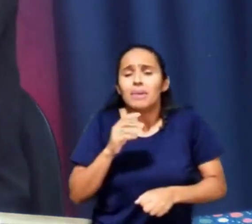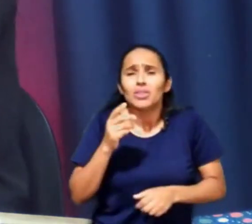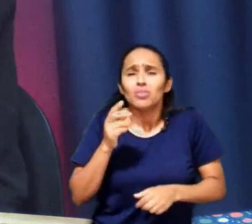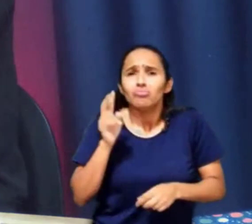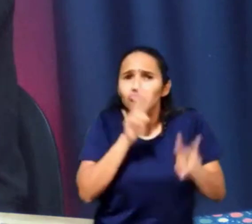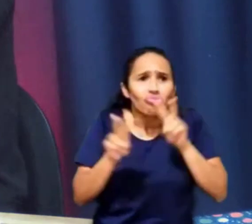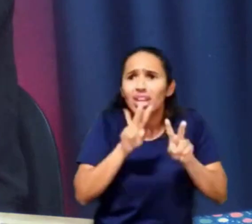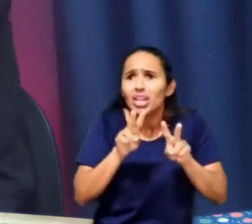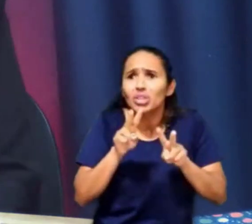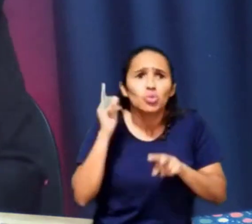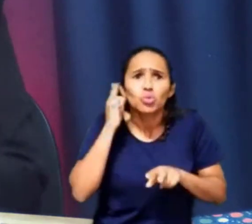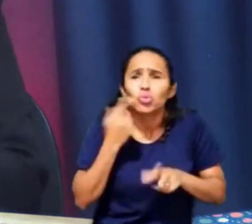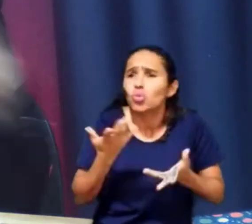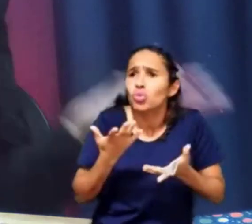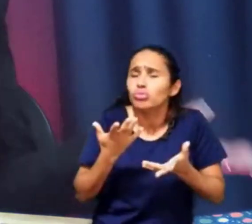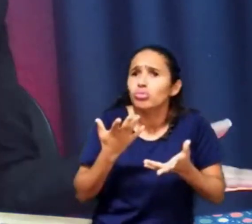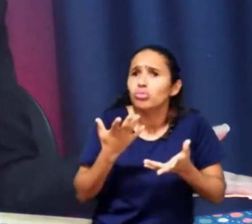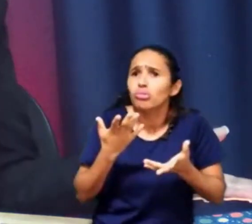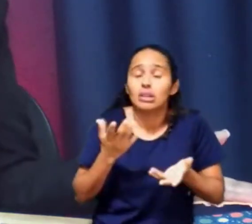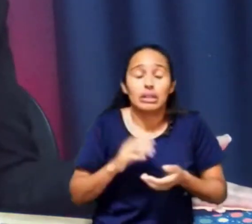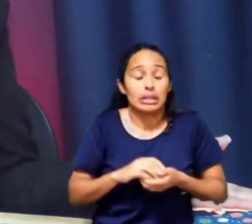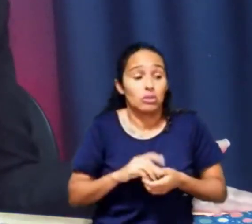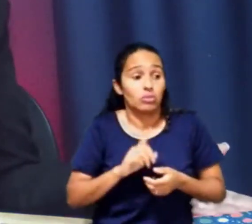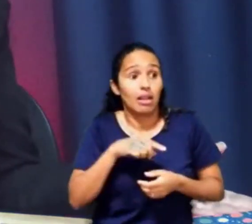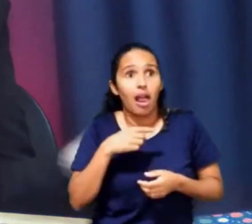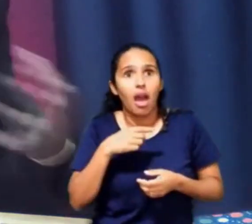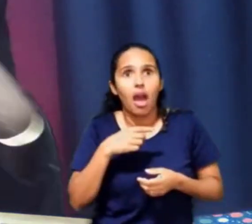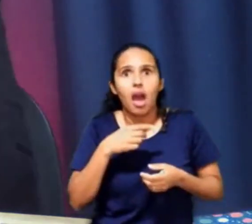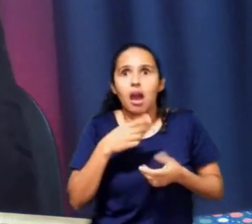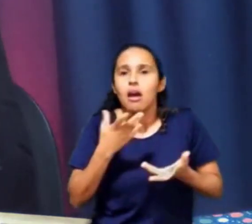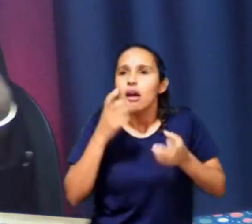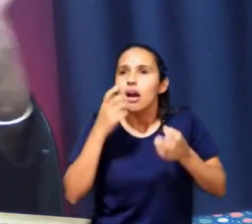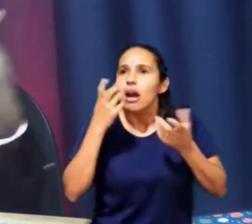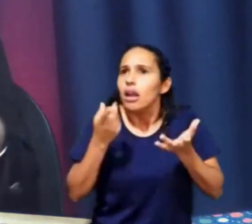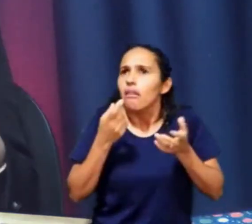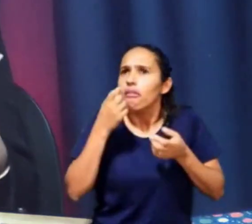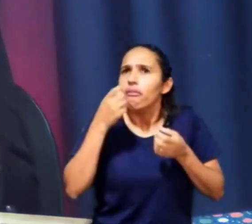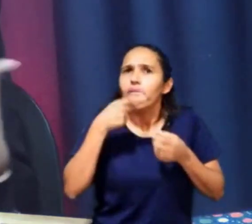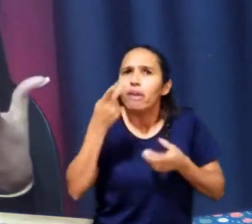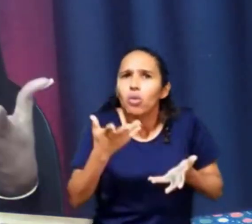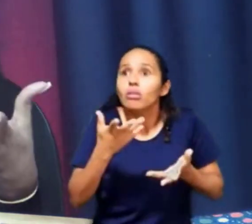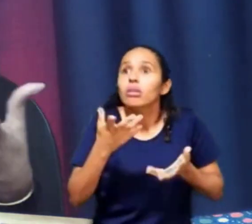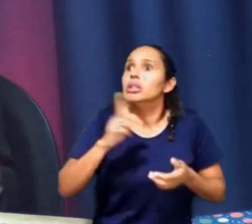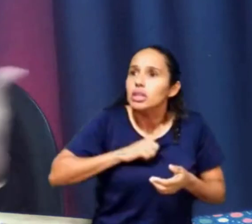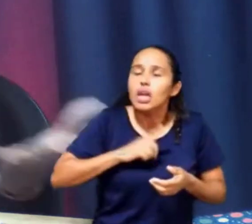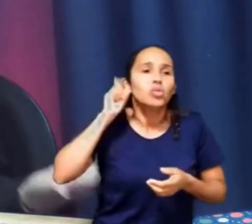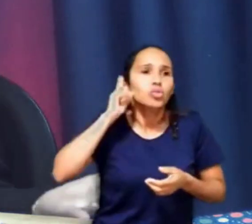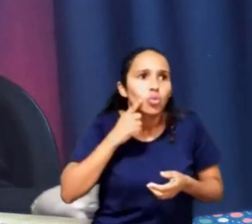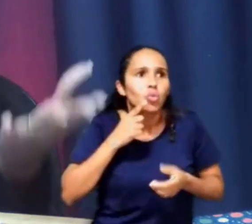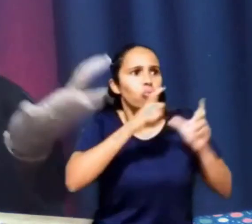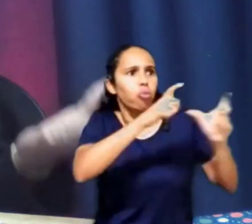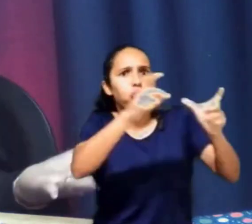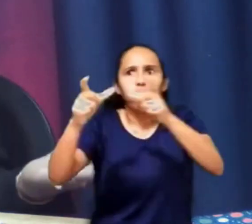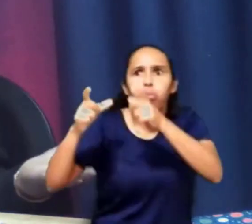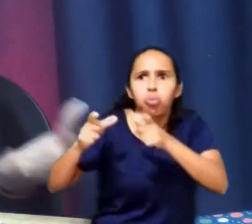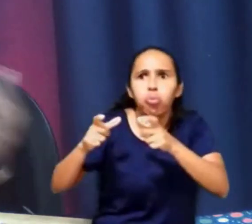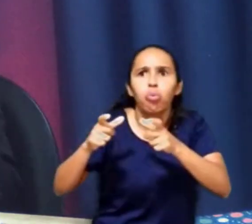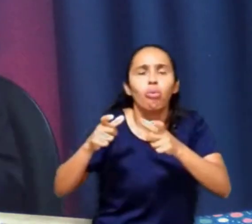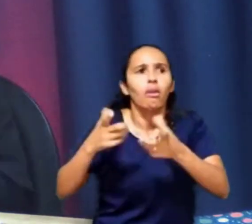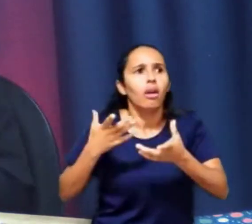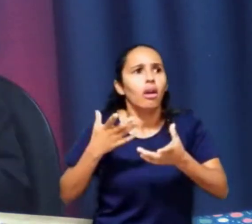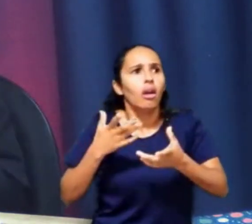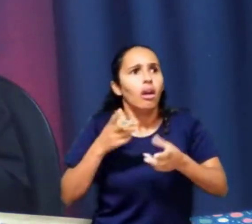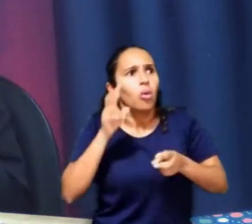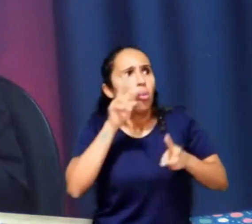dia seguinte, eu tinha surdo em tudo que era lugar. Eu falei, gente... Brotava. Eu falei assim, não é possível, onde que estava? Mas era o